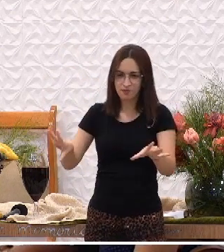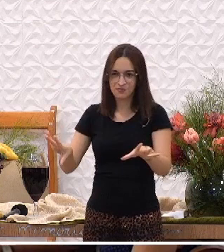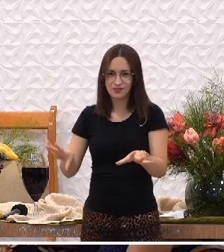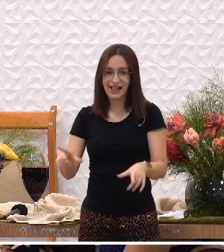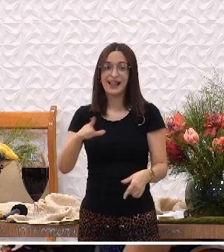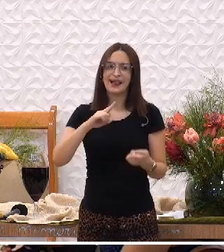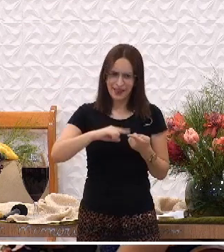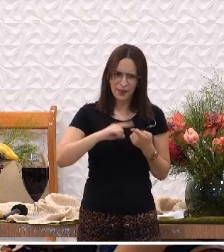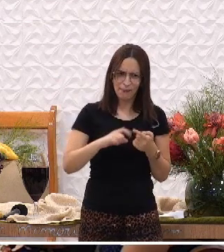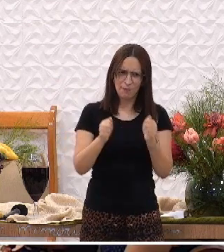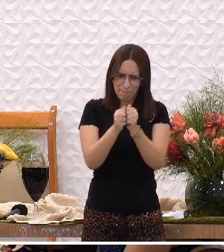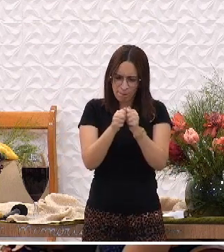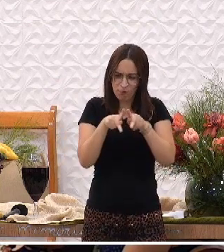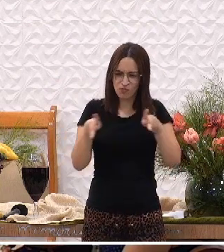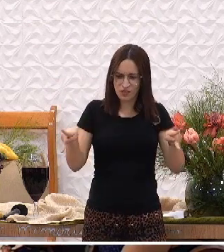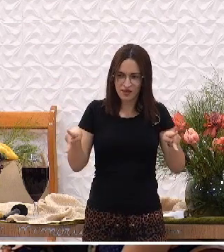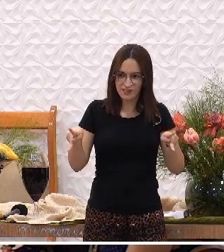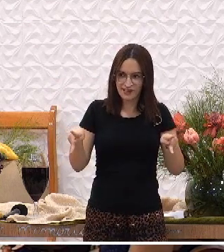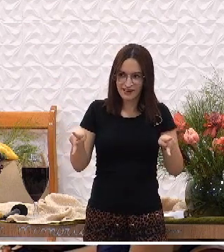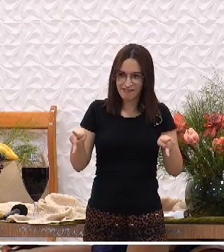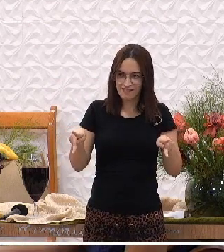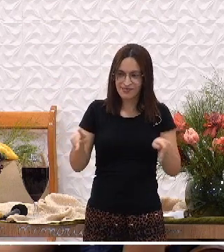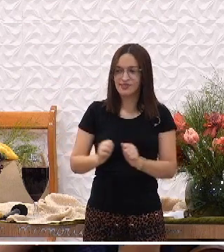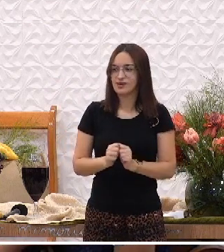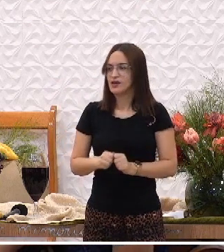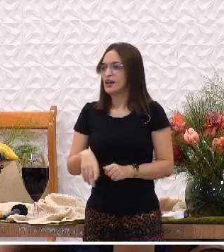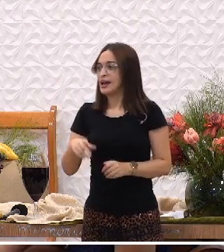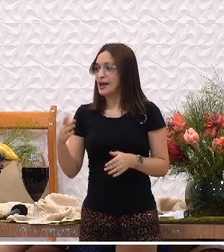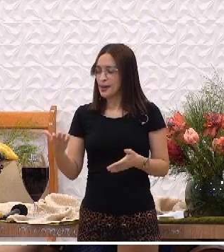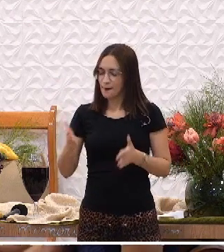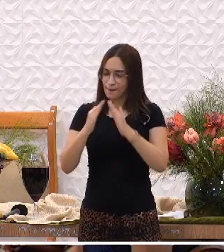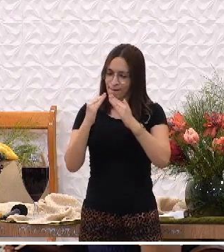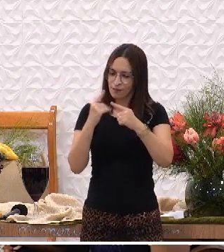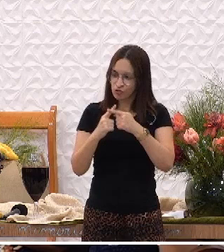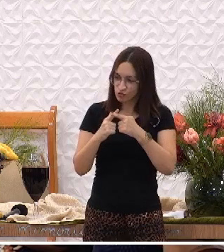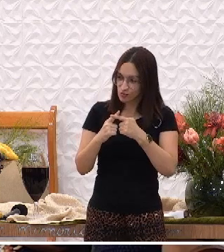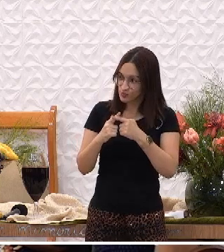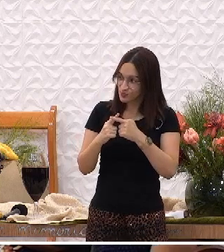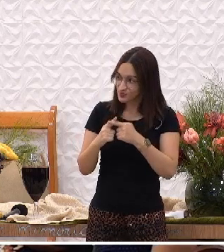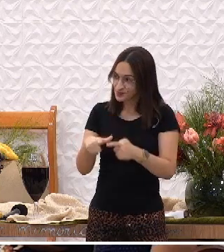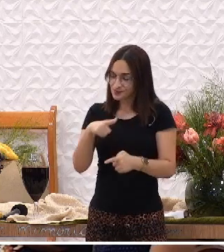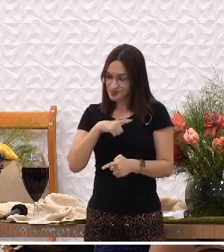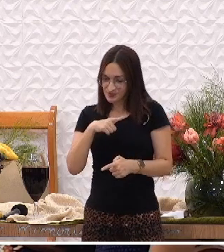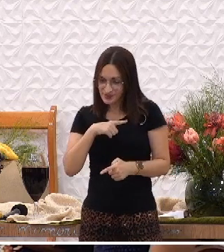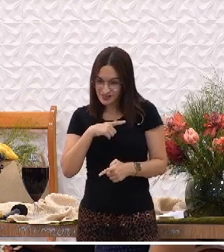da igreja sendo recebida como uma nação de sacerdotes reais, né? Mas em